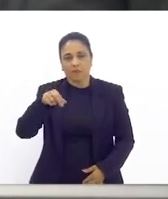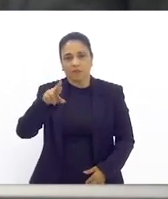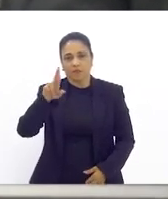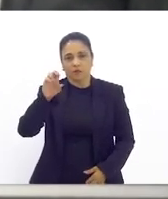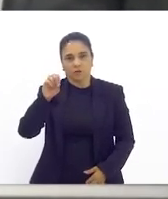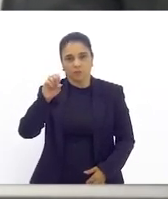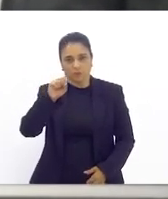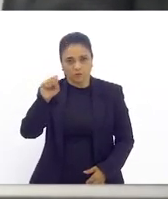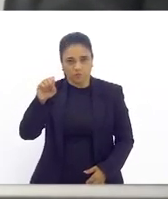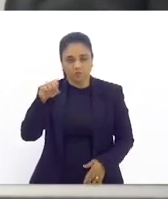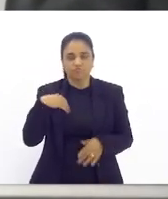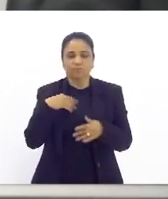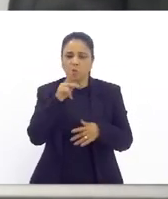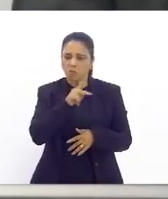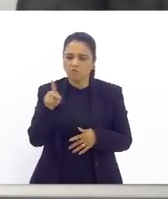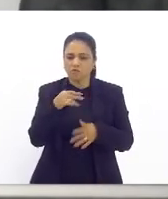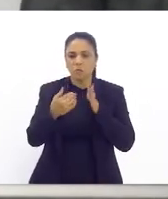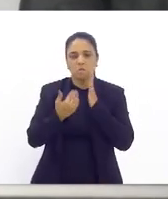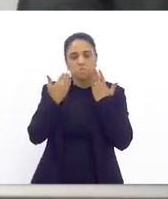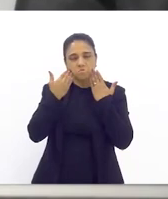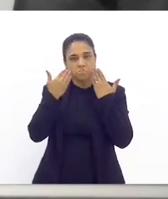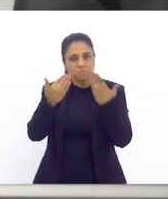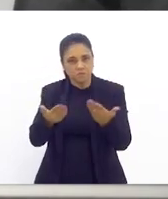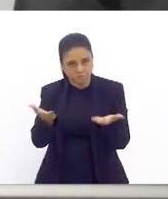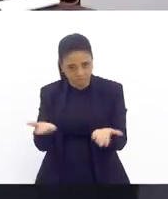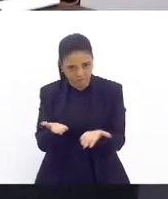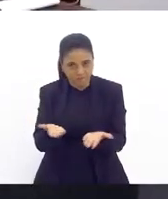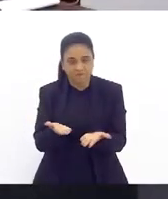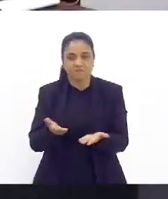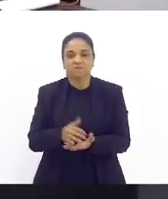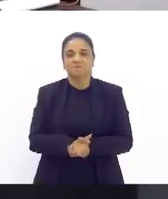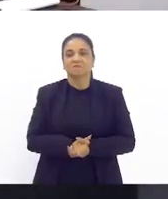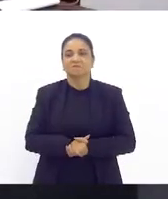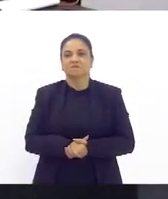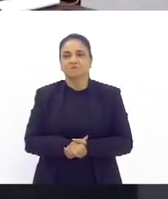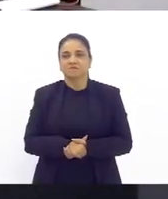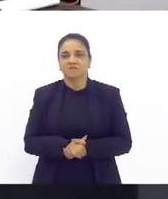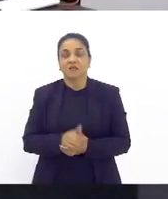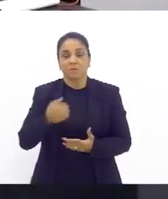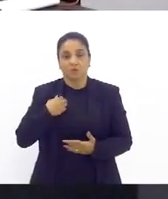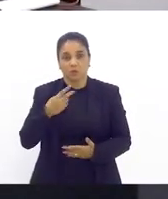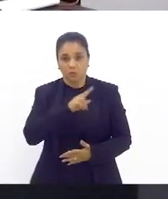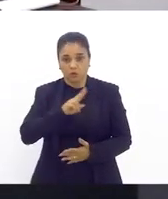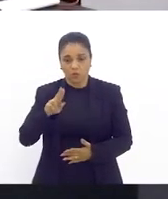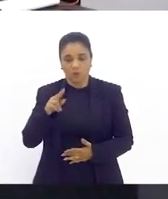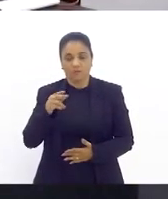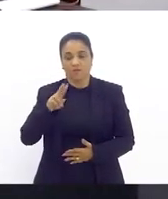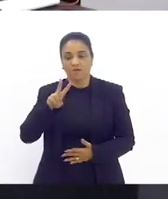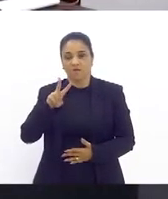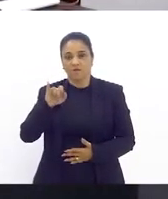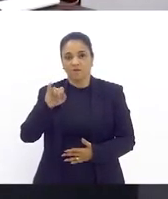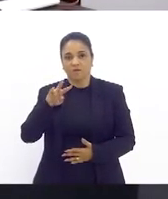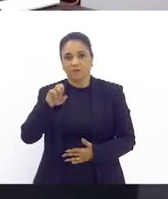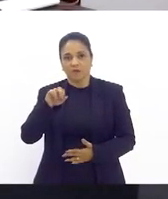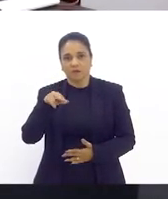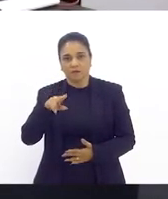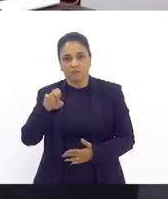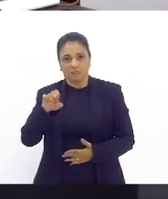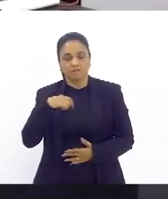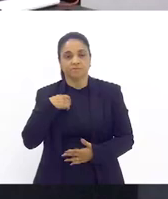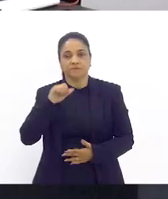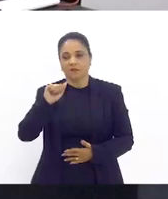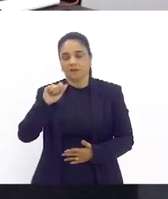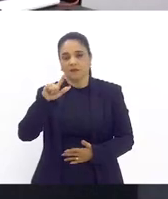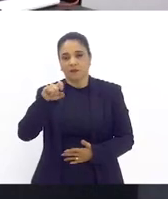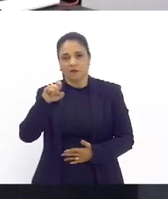Professora poderia se apresentar por gentileza meu nome é Viviane Alexandra Sou